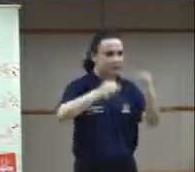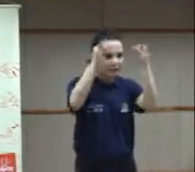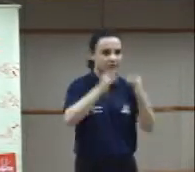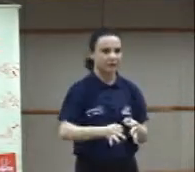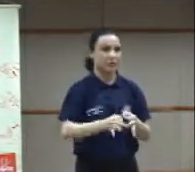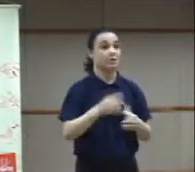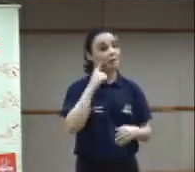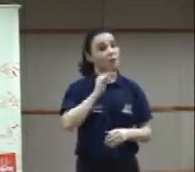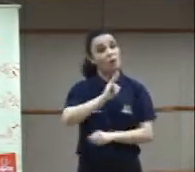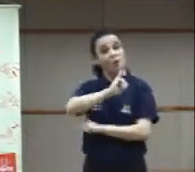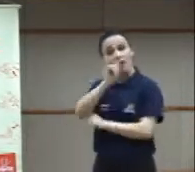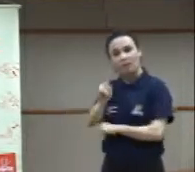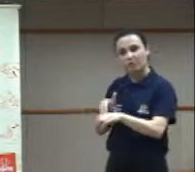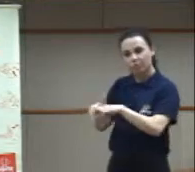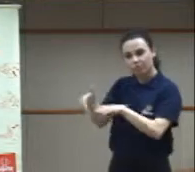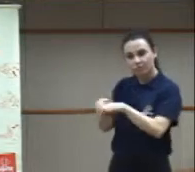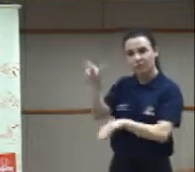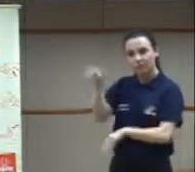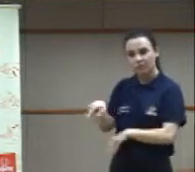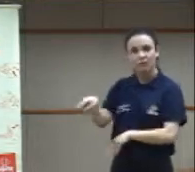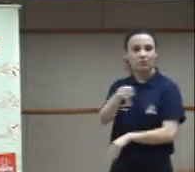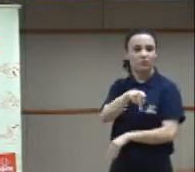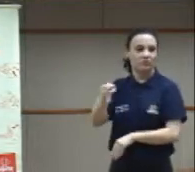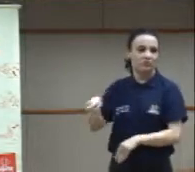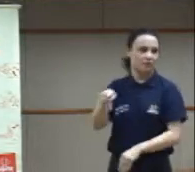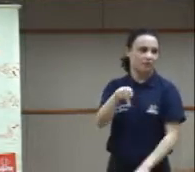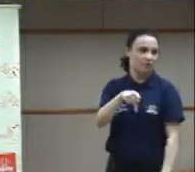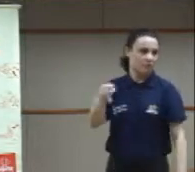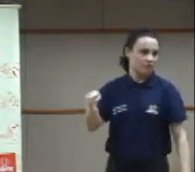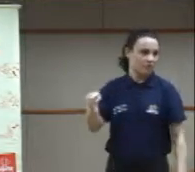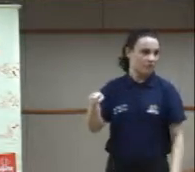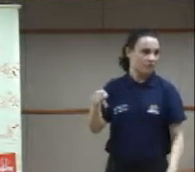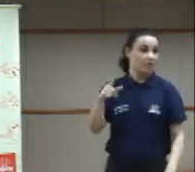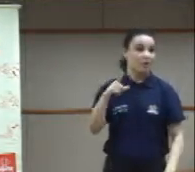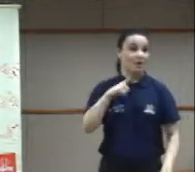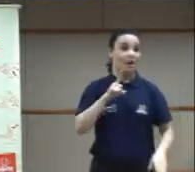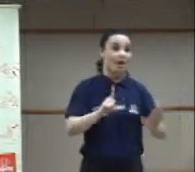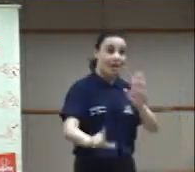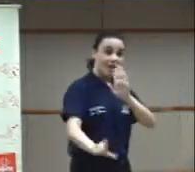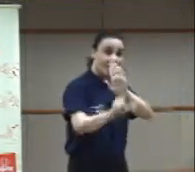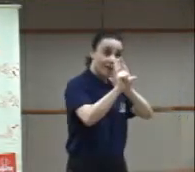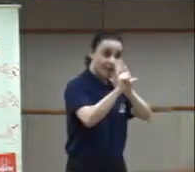surda tem seus direitos garantidos pela legislação brasileira.